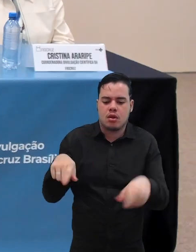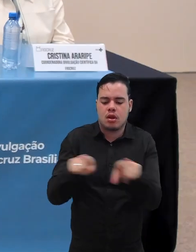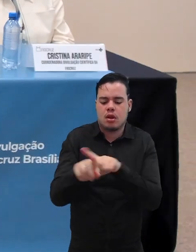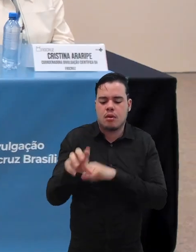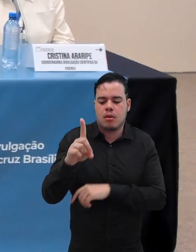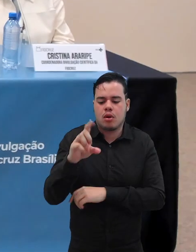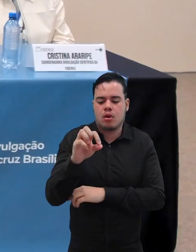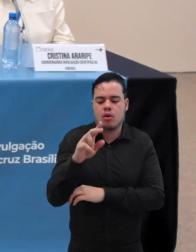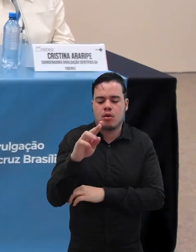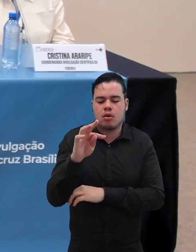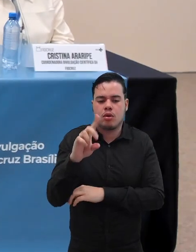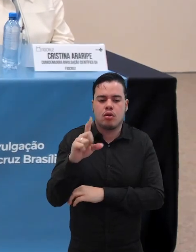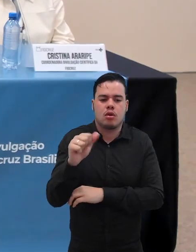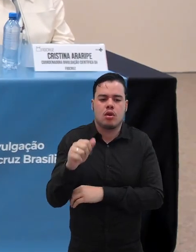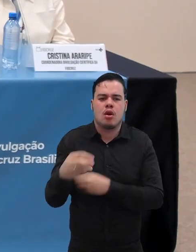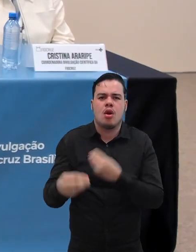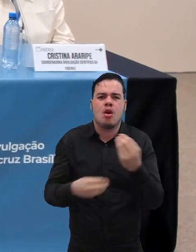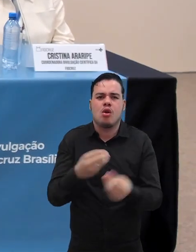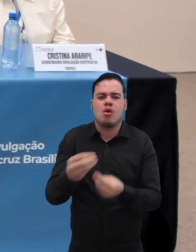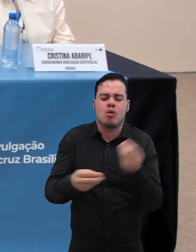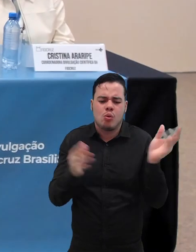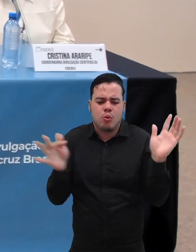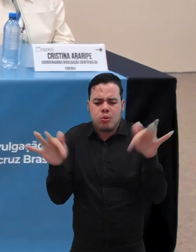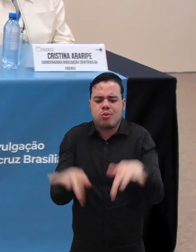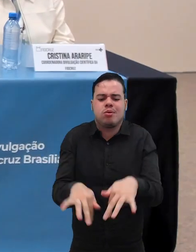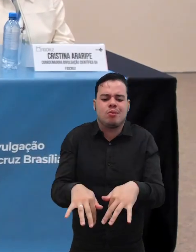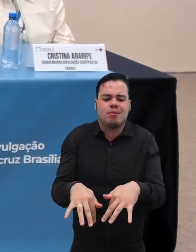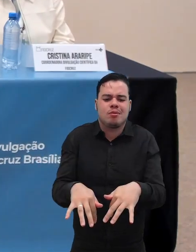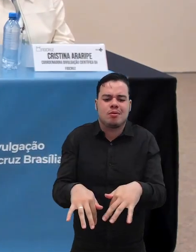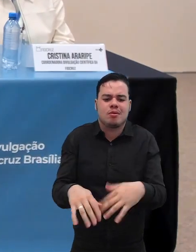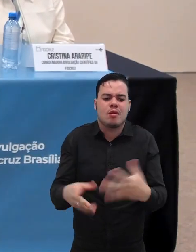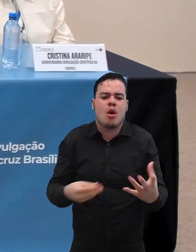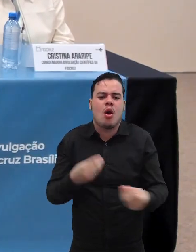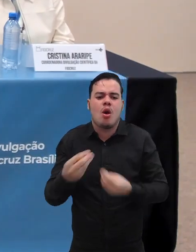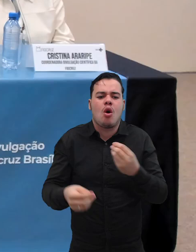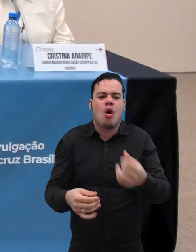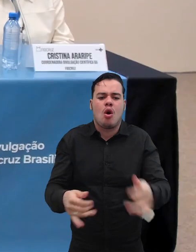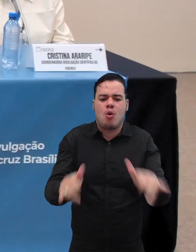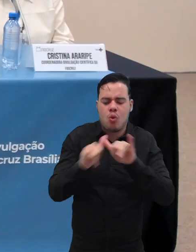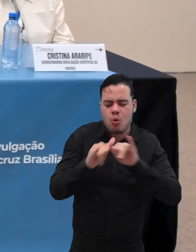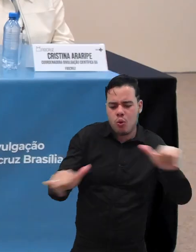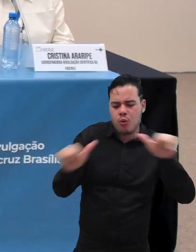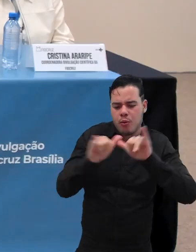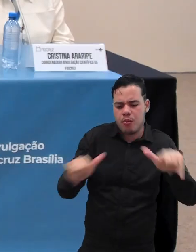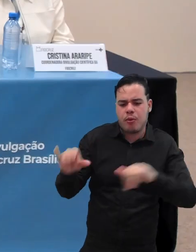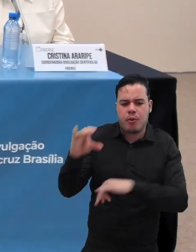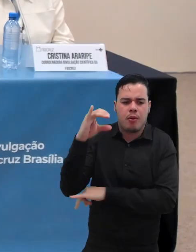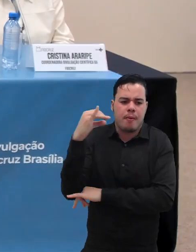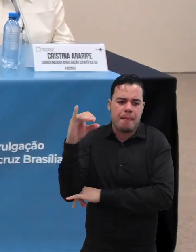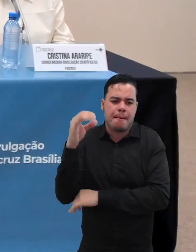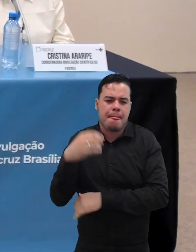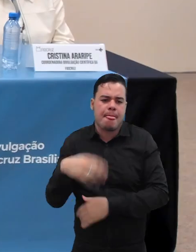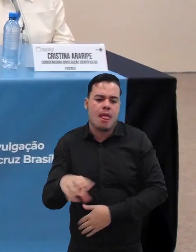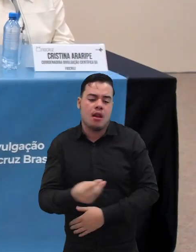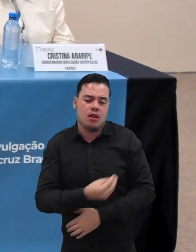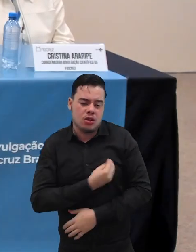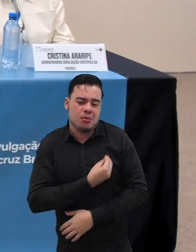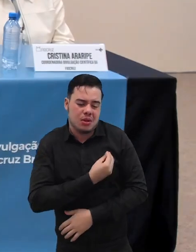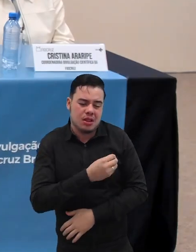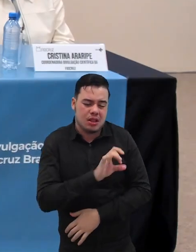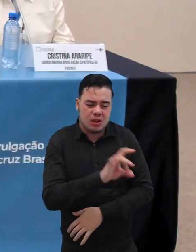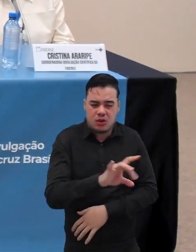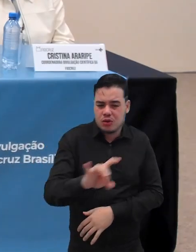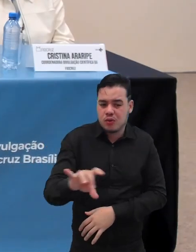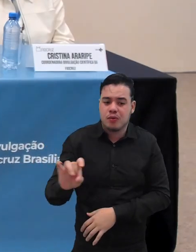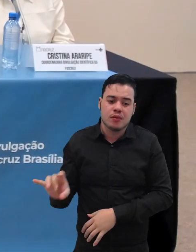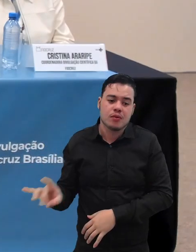suas dissertações e teses, como é que cada vez mais a gente faz com que a divulgação científica esteja presente, com